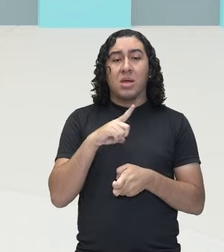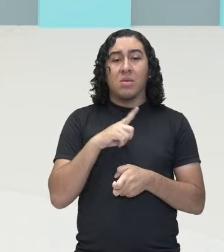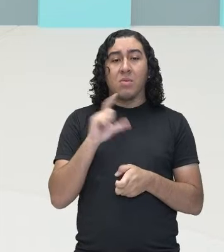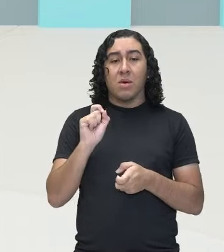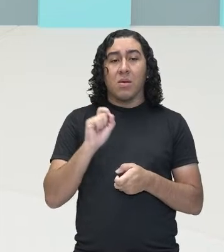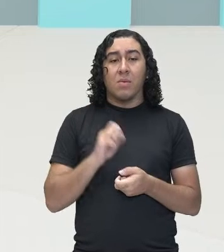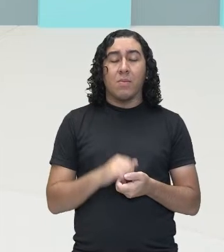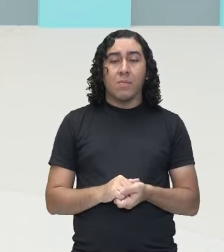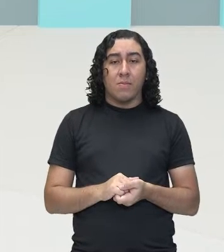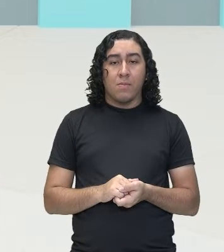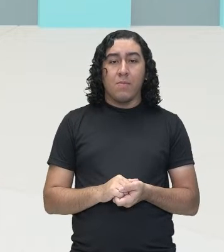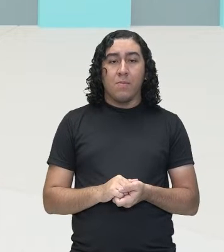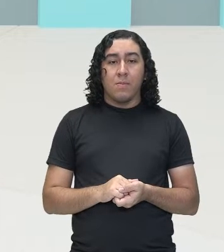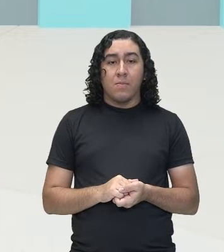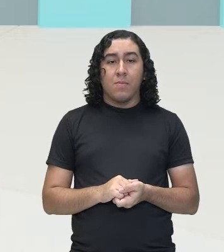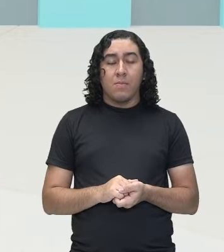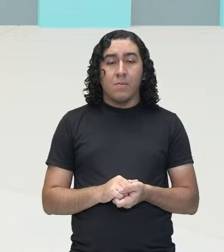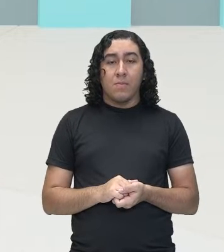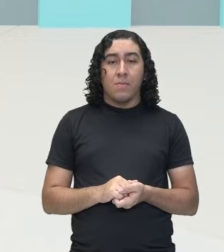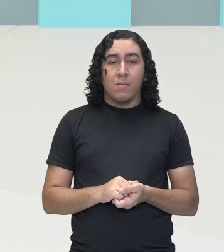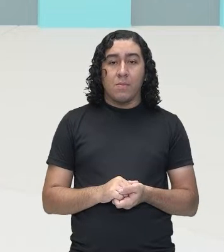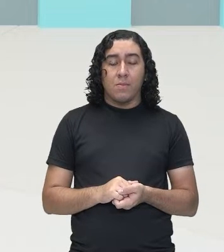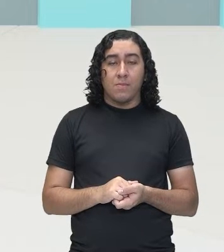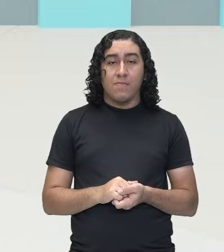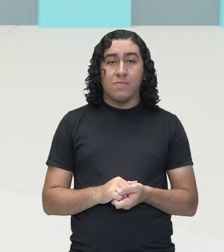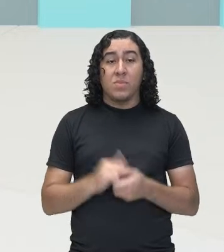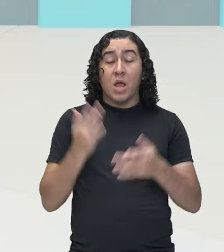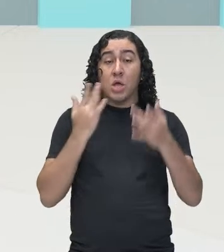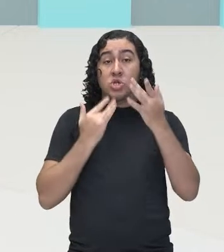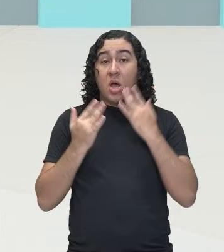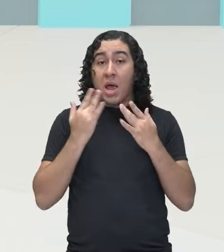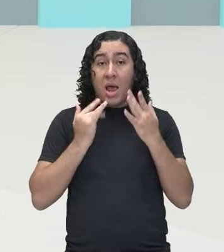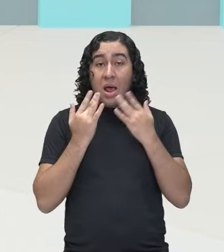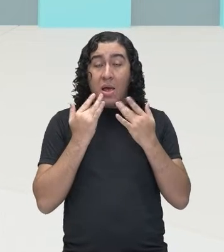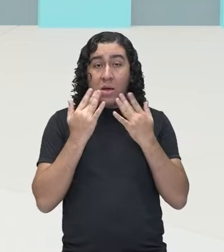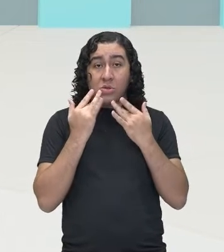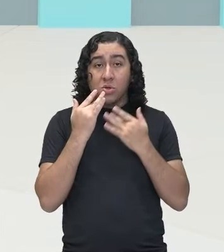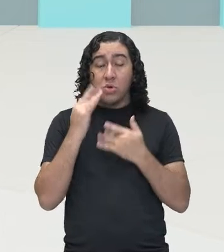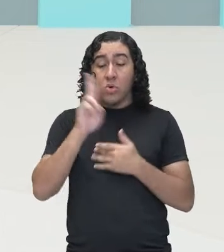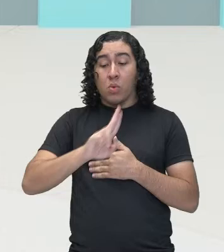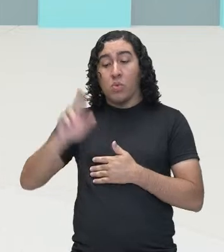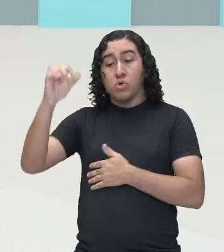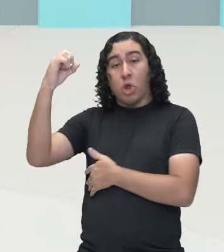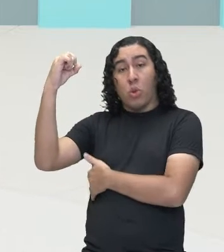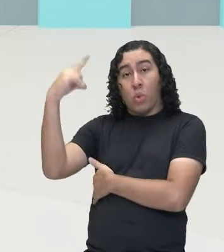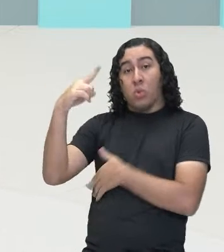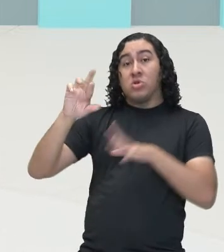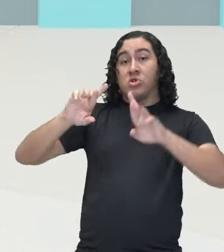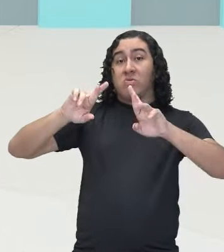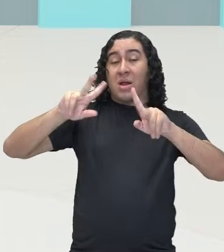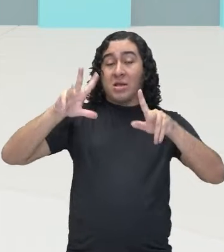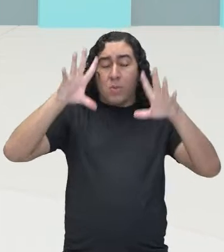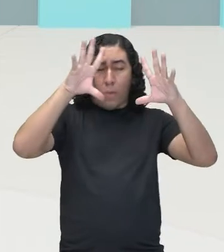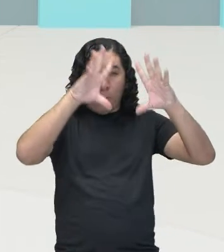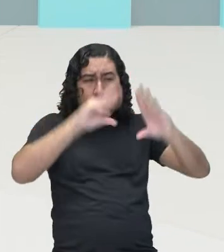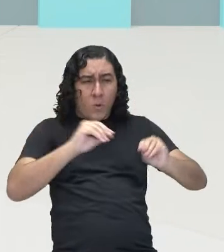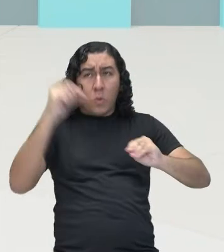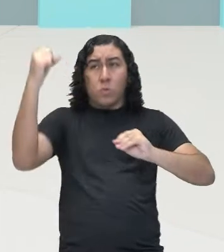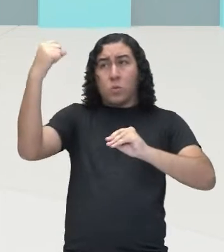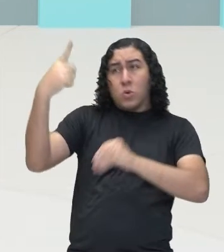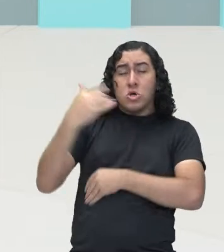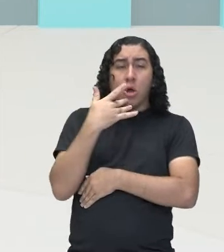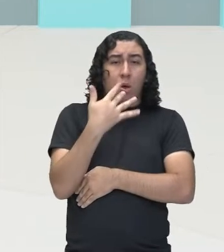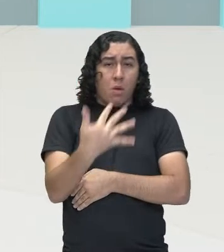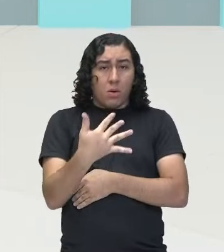o teatro negro de sombras. Então, esse teatro, ele tem seus